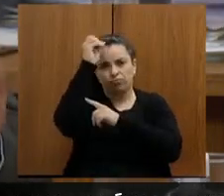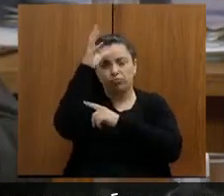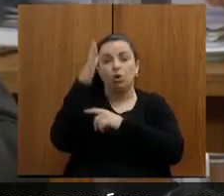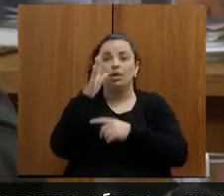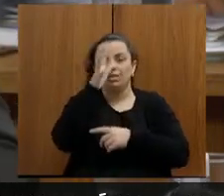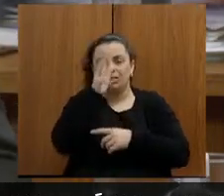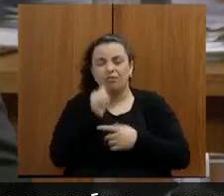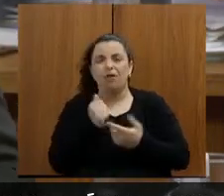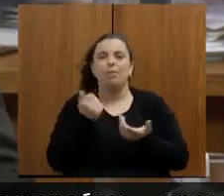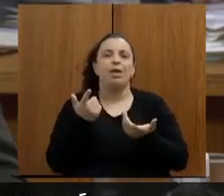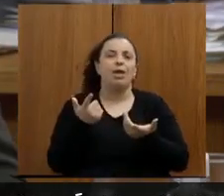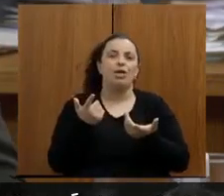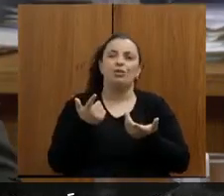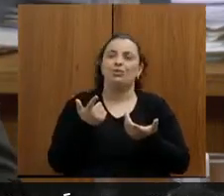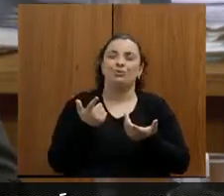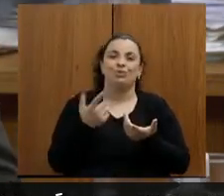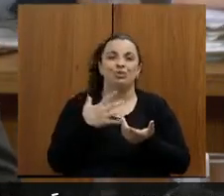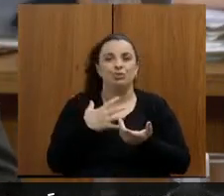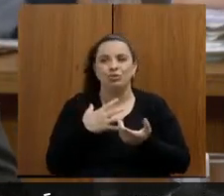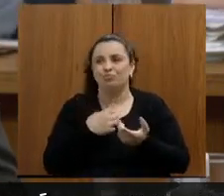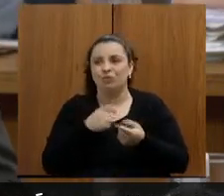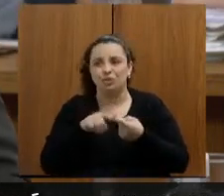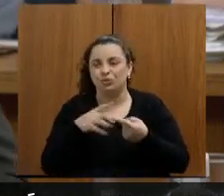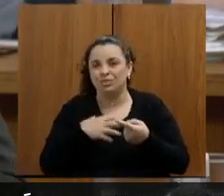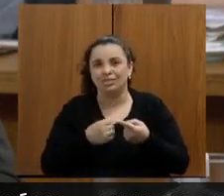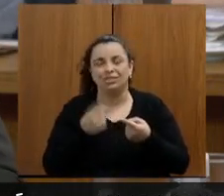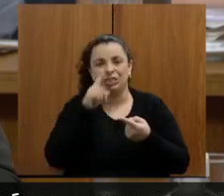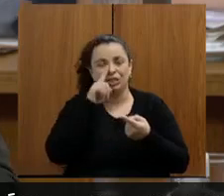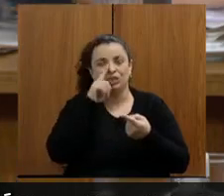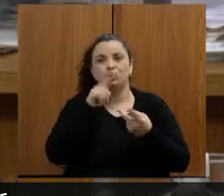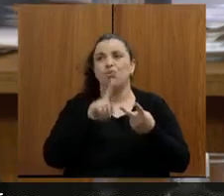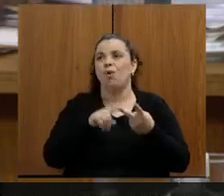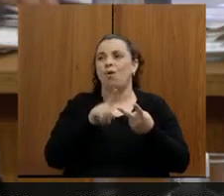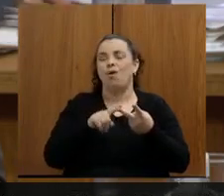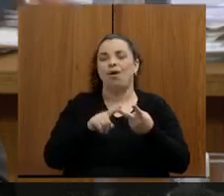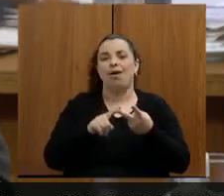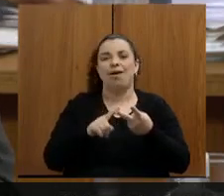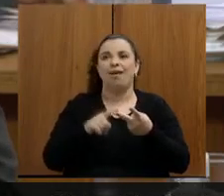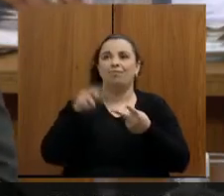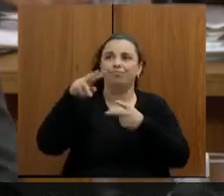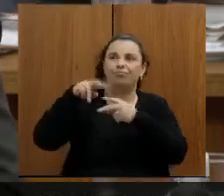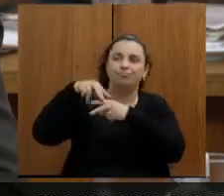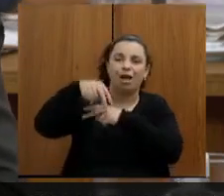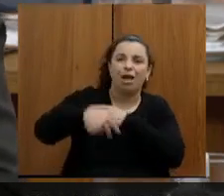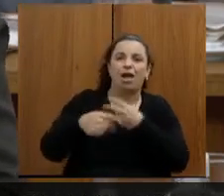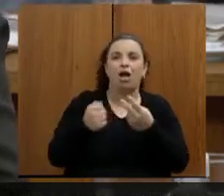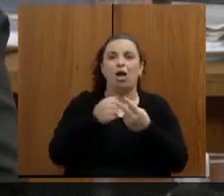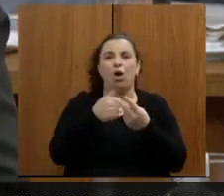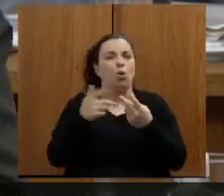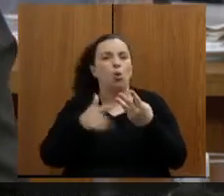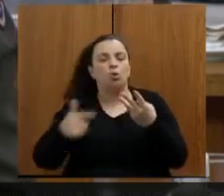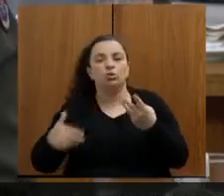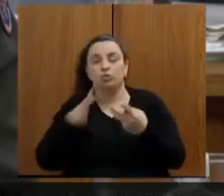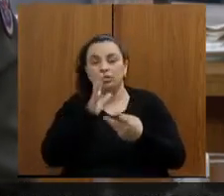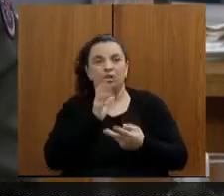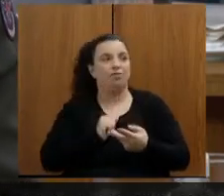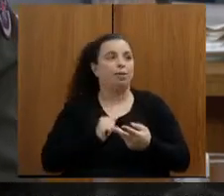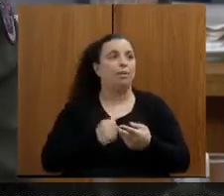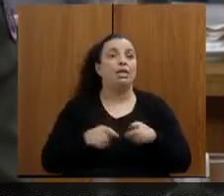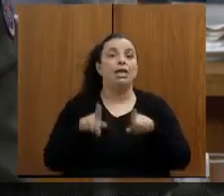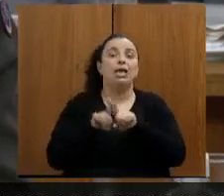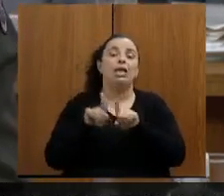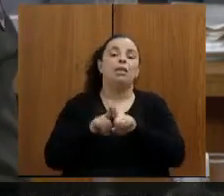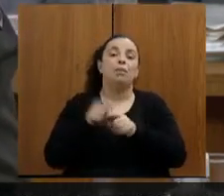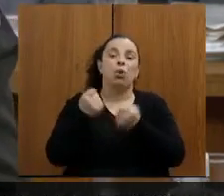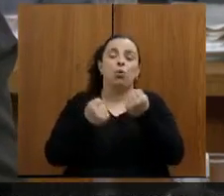salvamento veicular bem como o salvamento em altura em torno de 350 mil reais EA unidade de Resgate em torno de